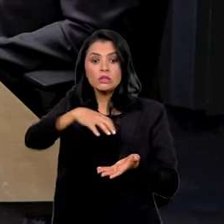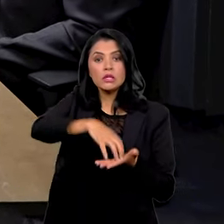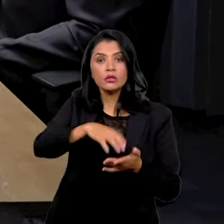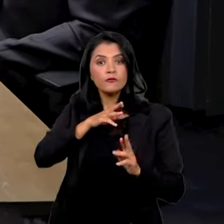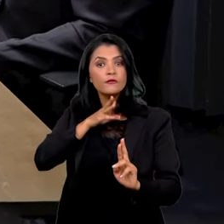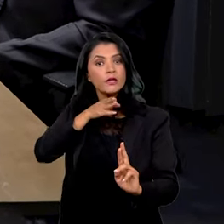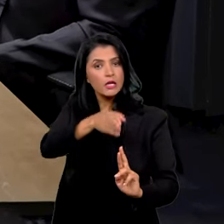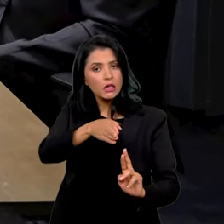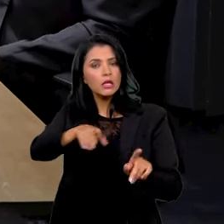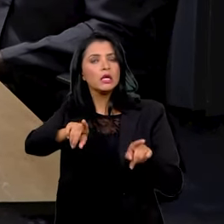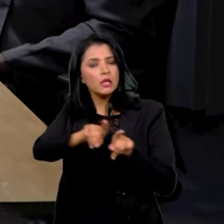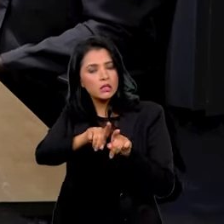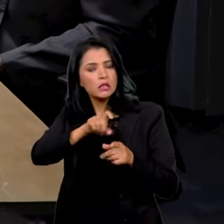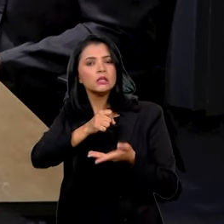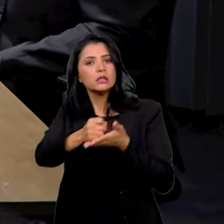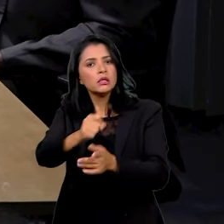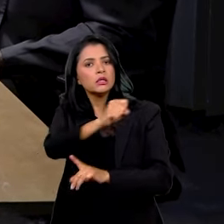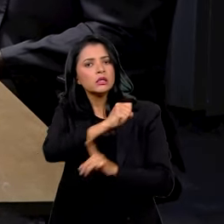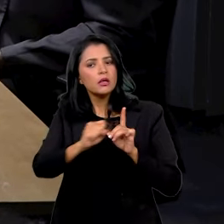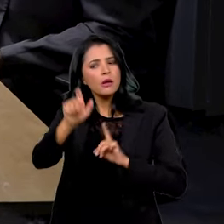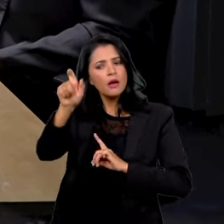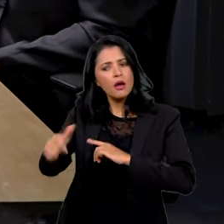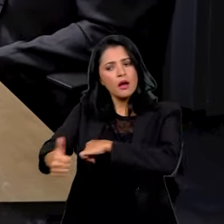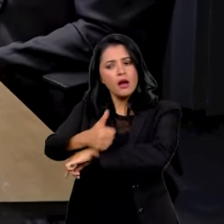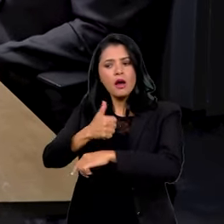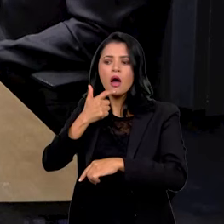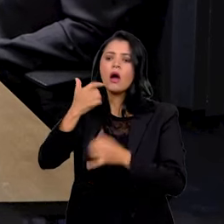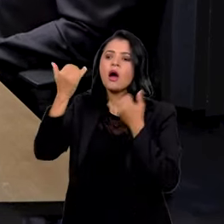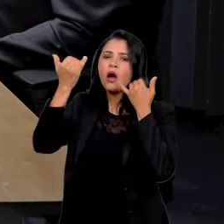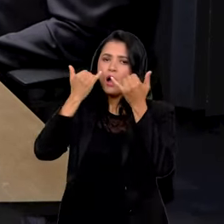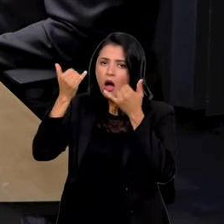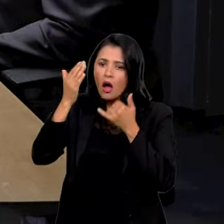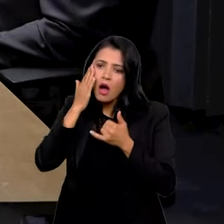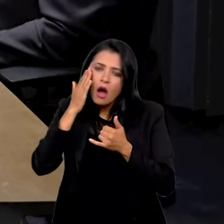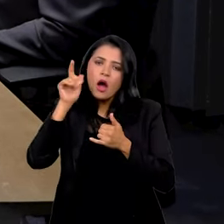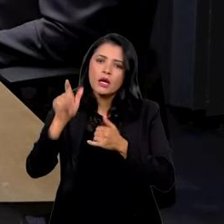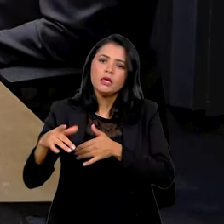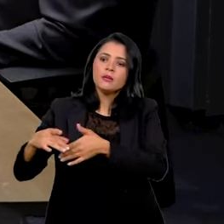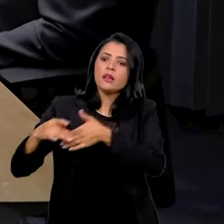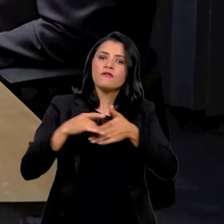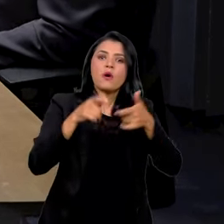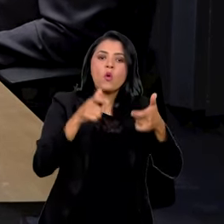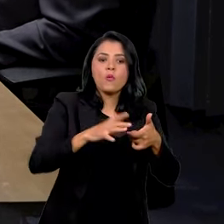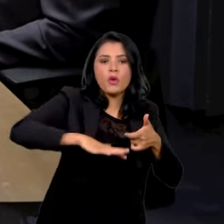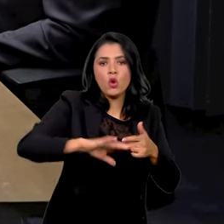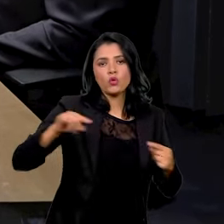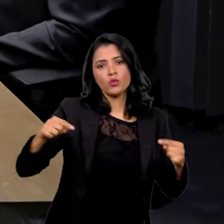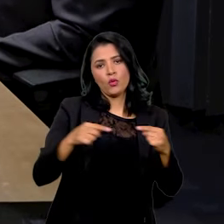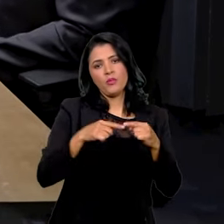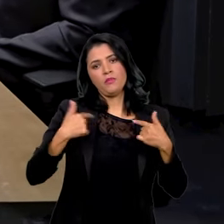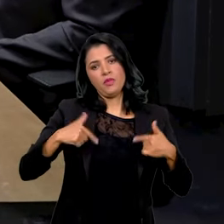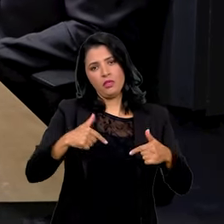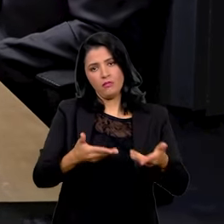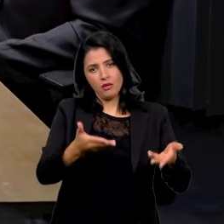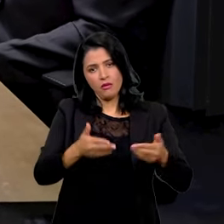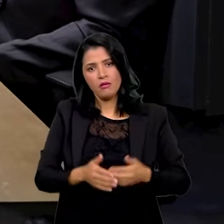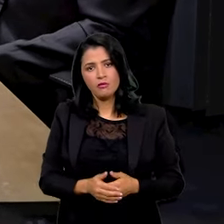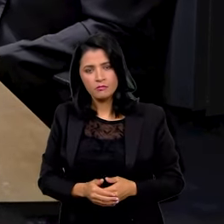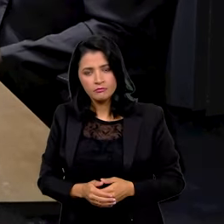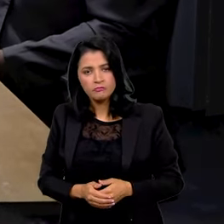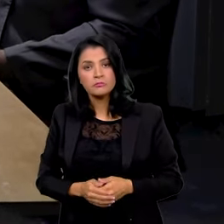eh pra gente conhecer um pouco desse profissional também e poder direcioná-lo ali pro melhor espaço que ele possa estar contribuindo